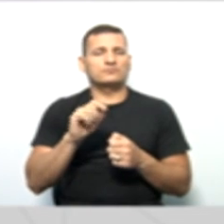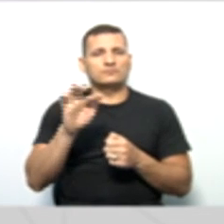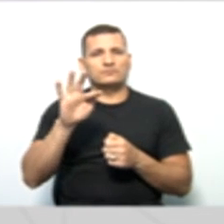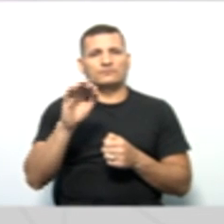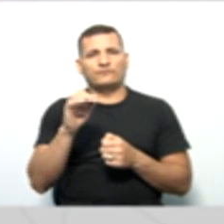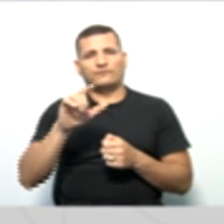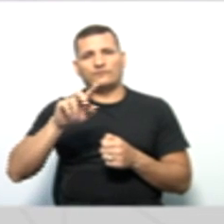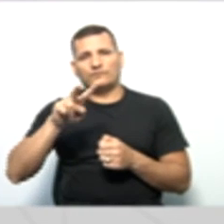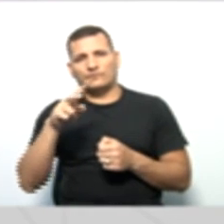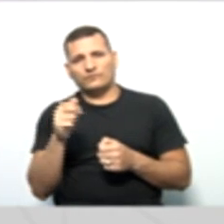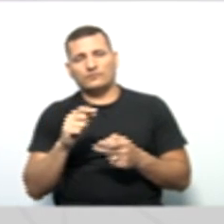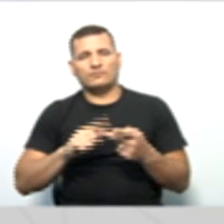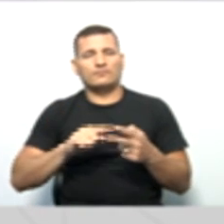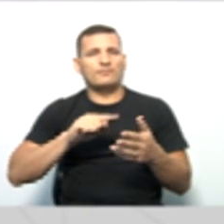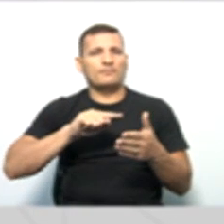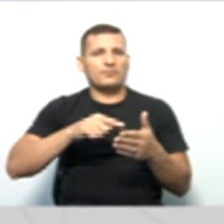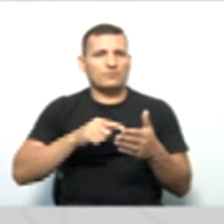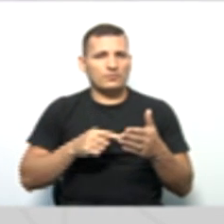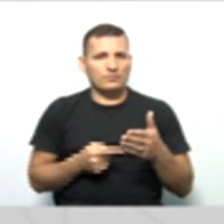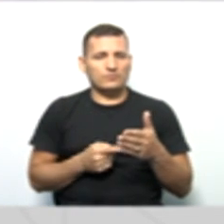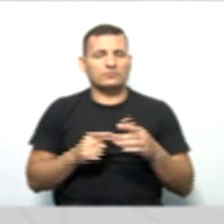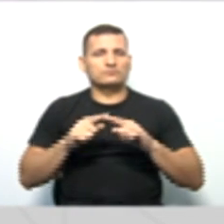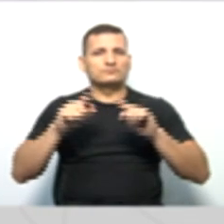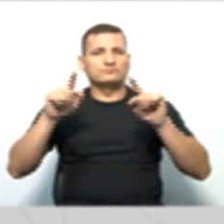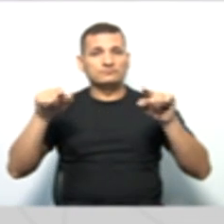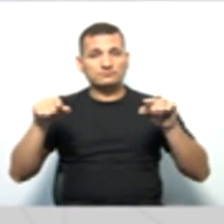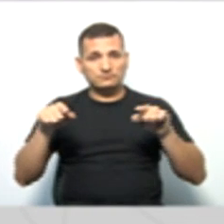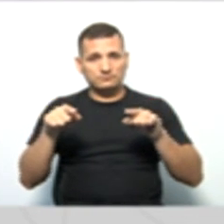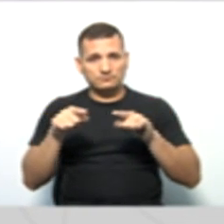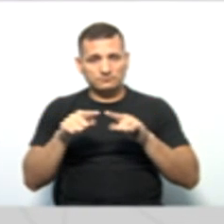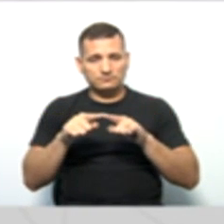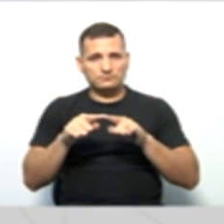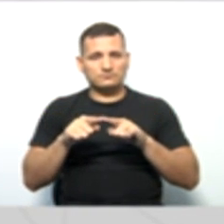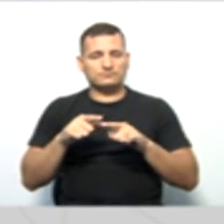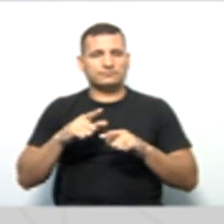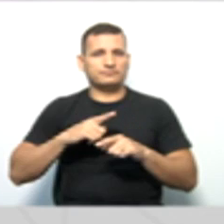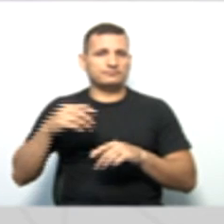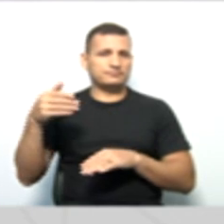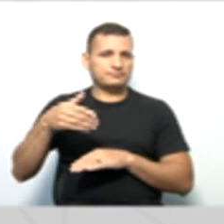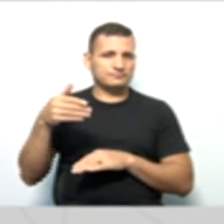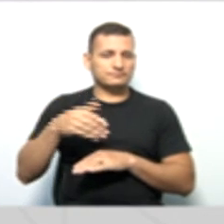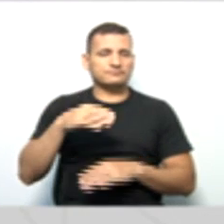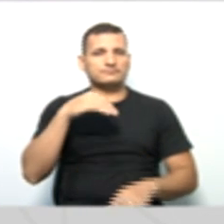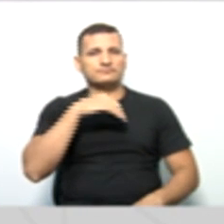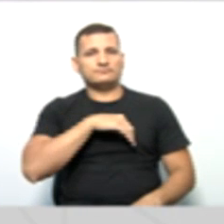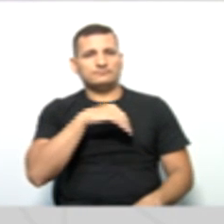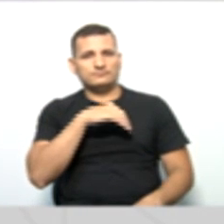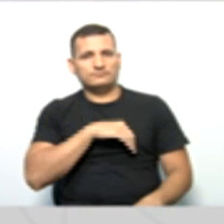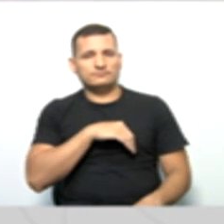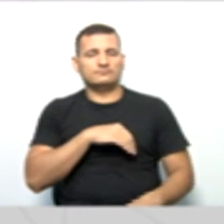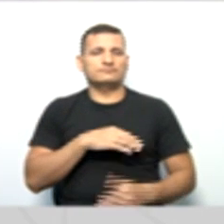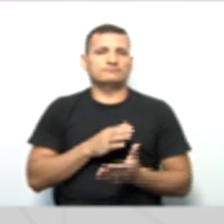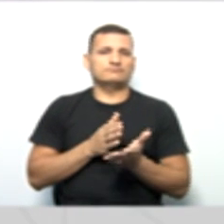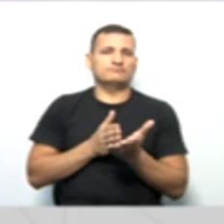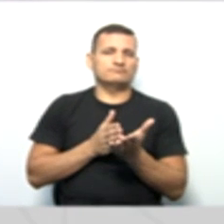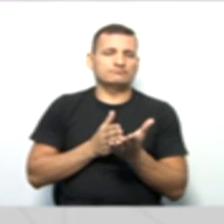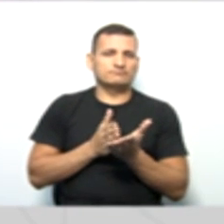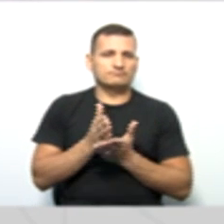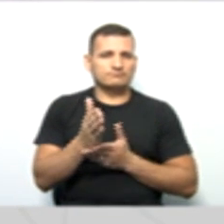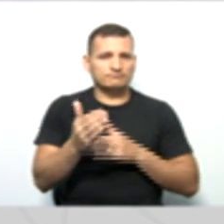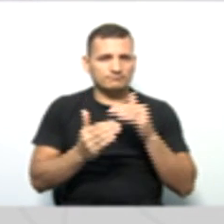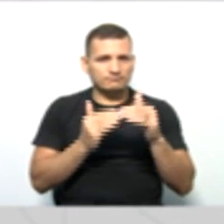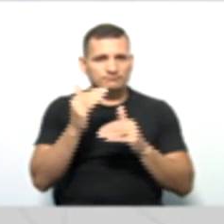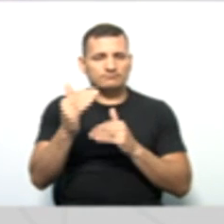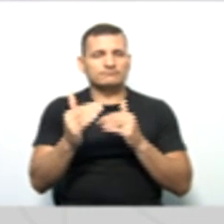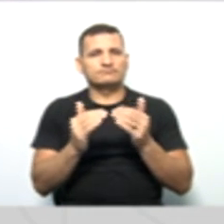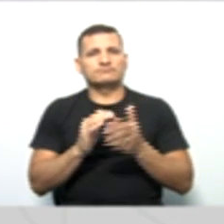folha, ponto de funcionário, que seria a frequência, salários, carreiras, cargos e por aí